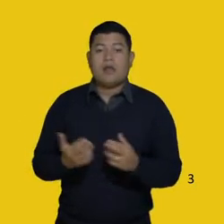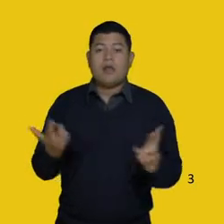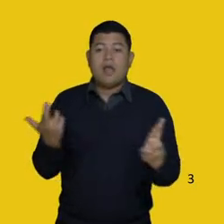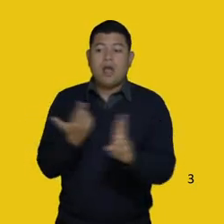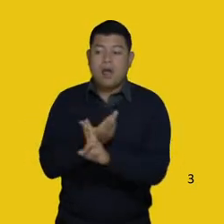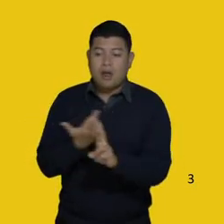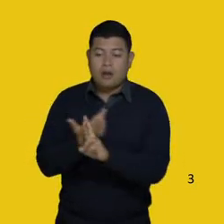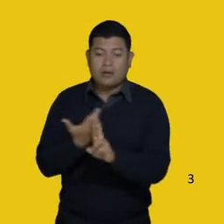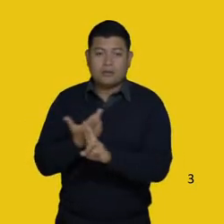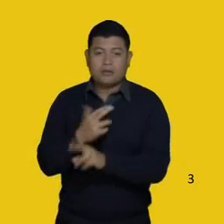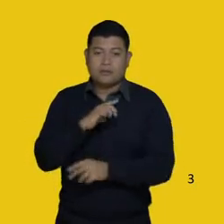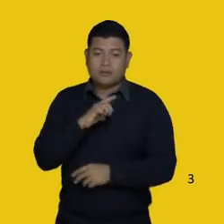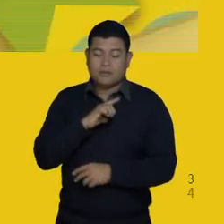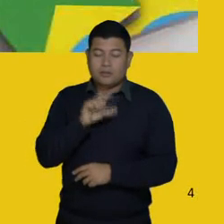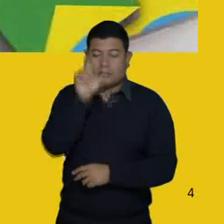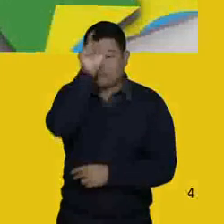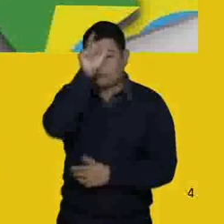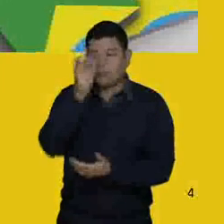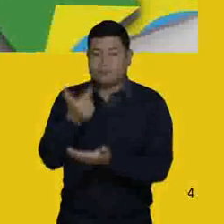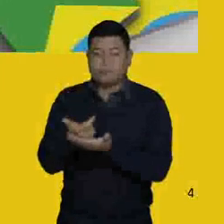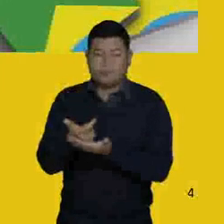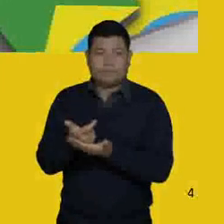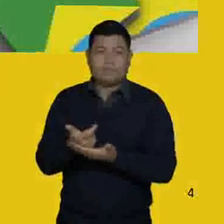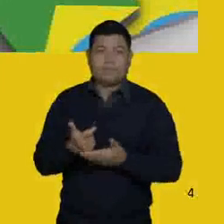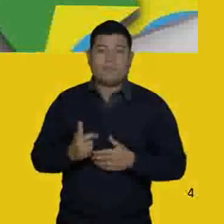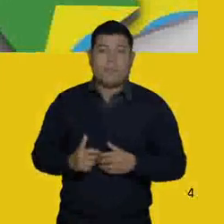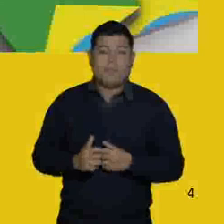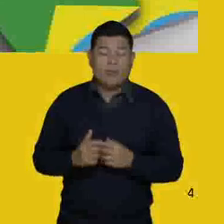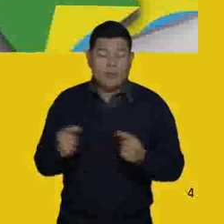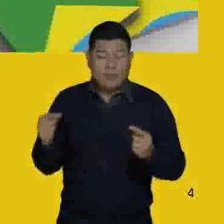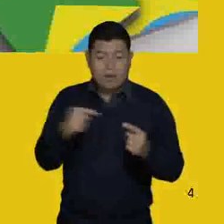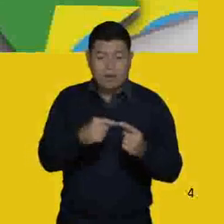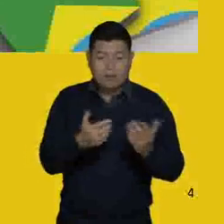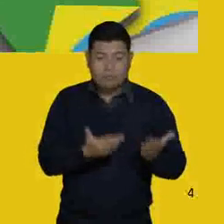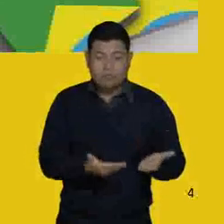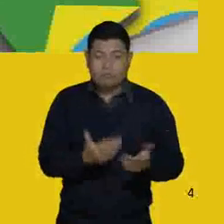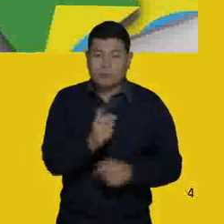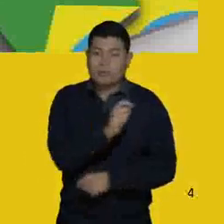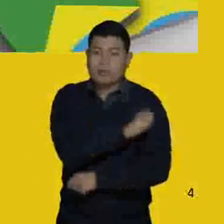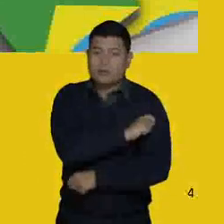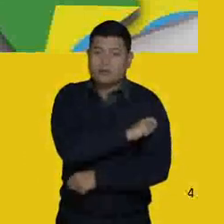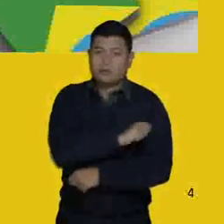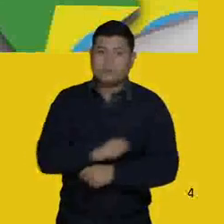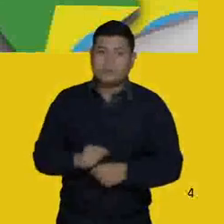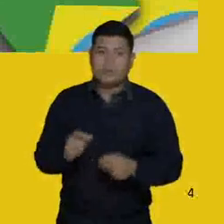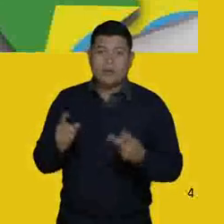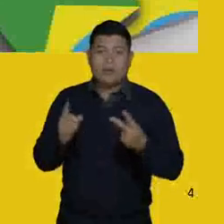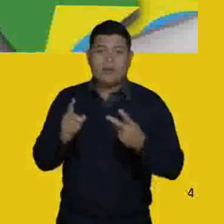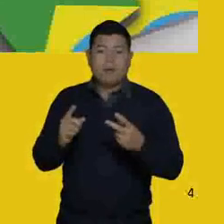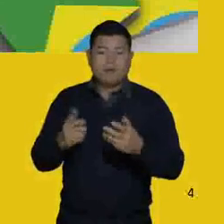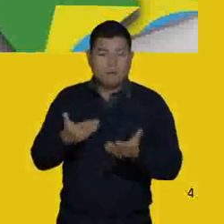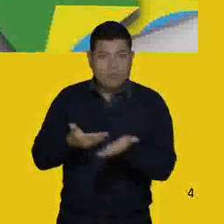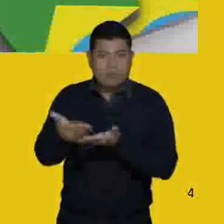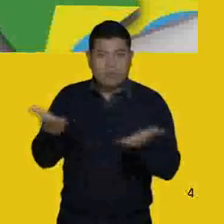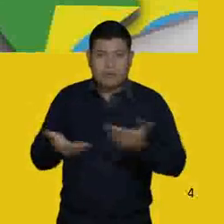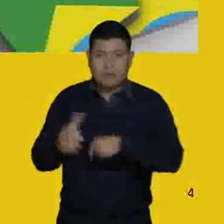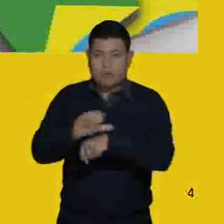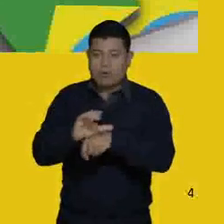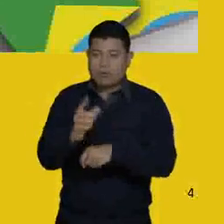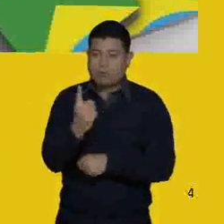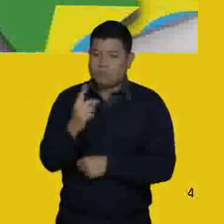esse transtorno nós temos para começar a constituição a de